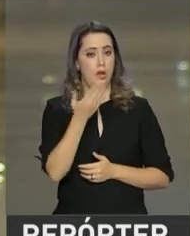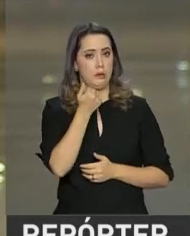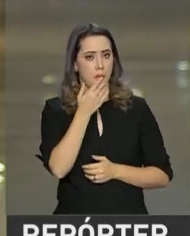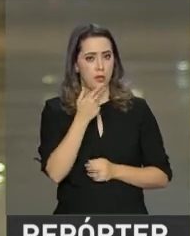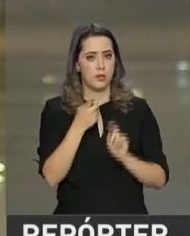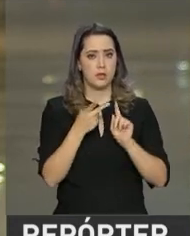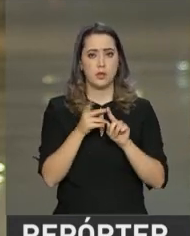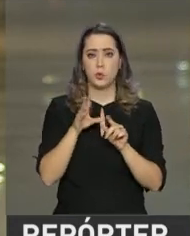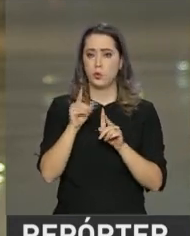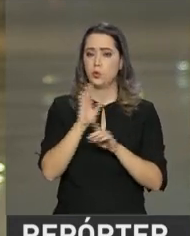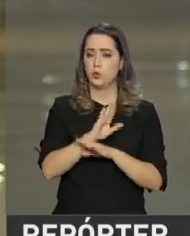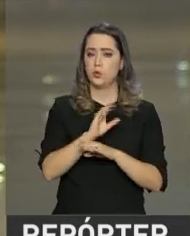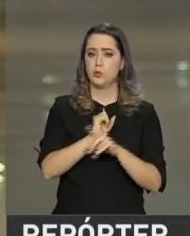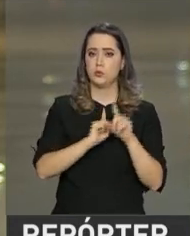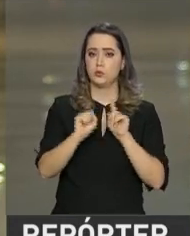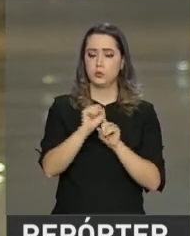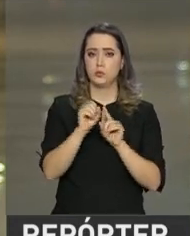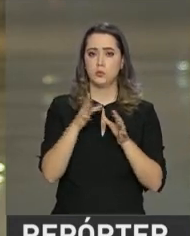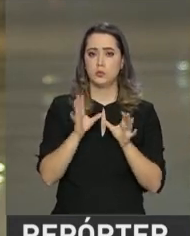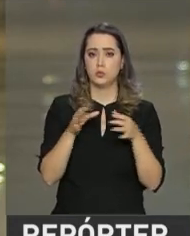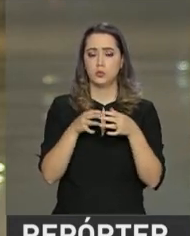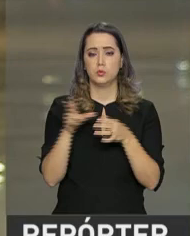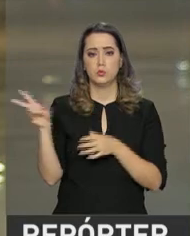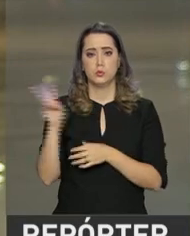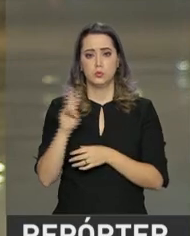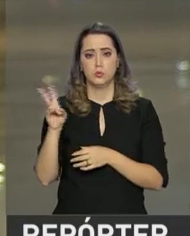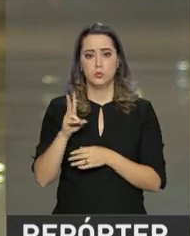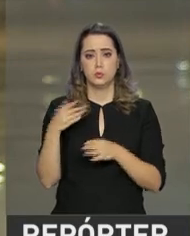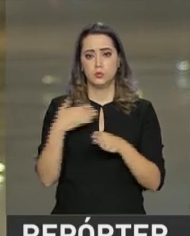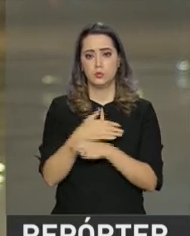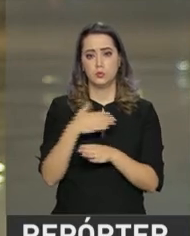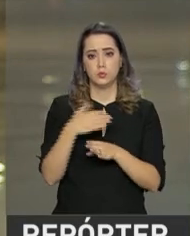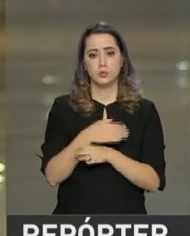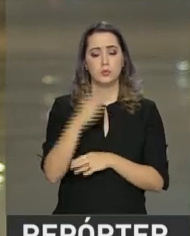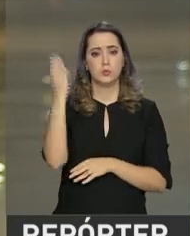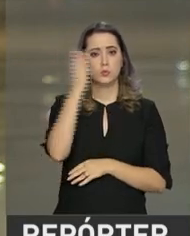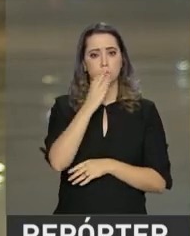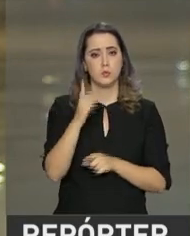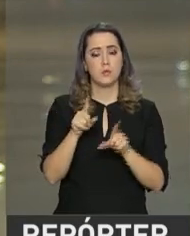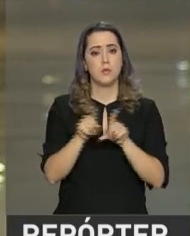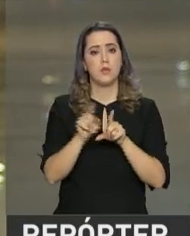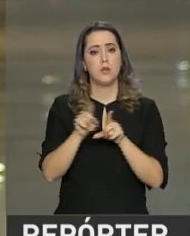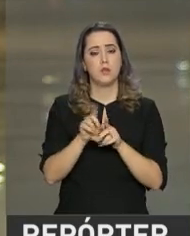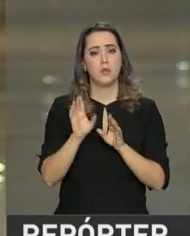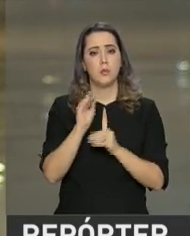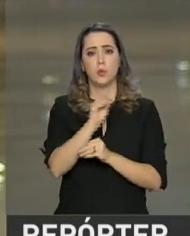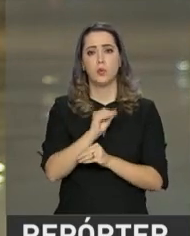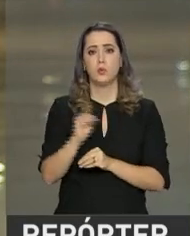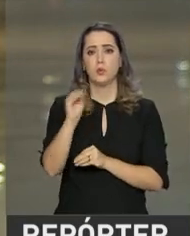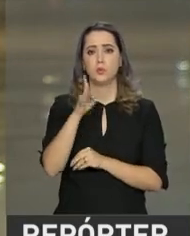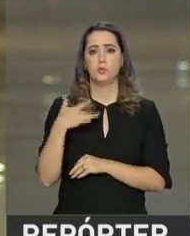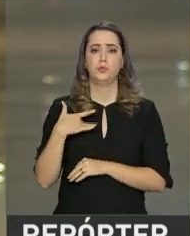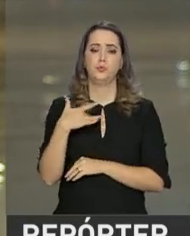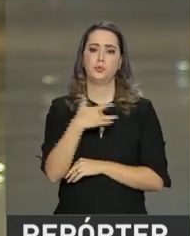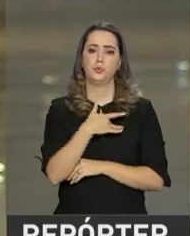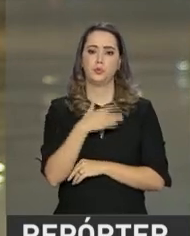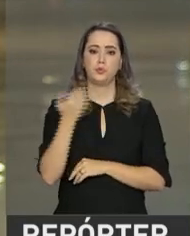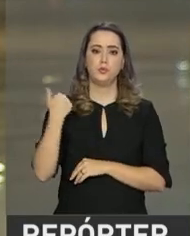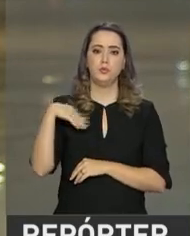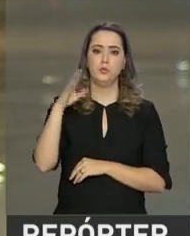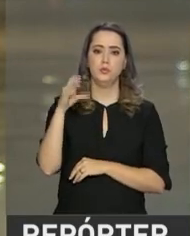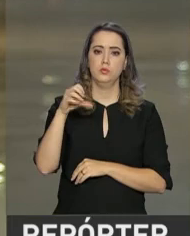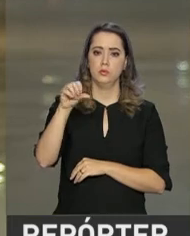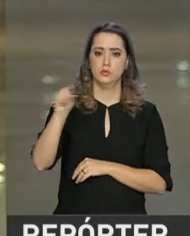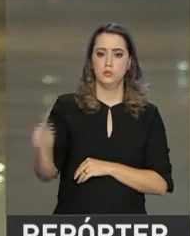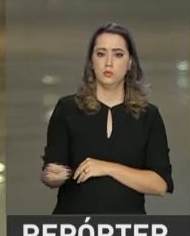e toda a assistência social os venezuelanos que atravessam a fronteira também recebem assistência à saúde mais de